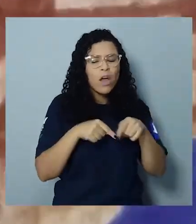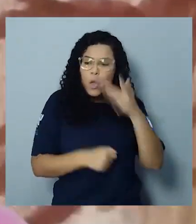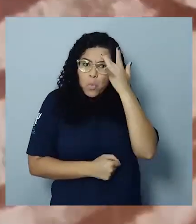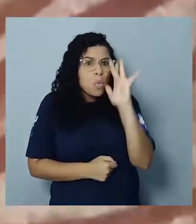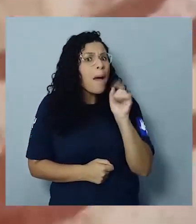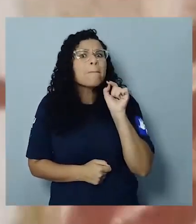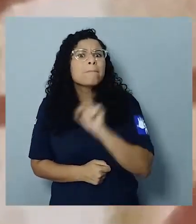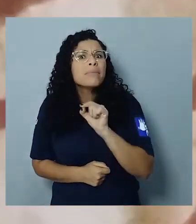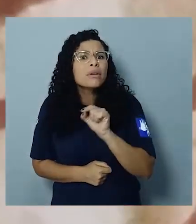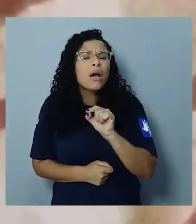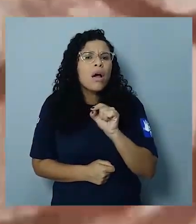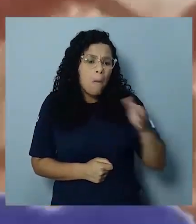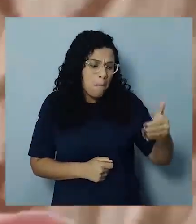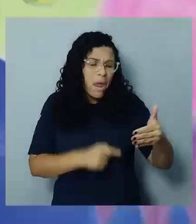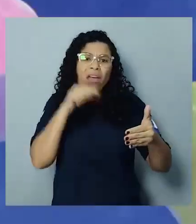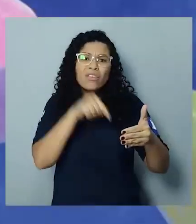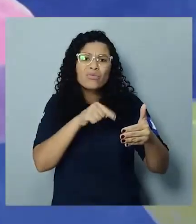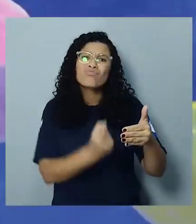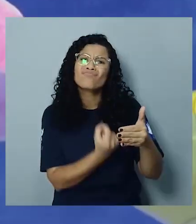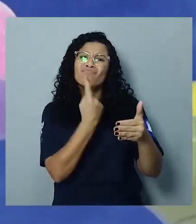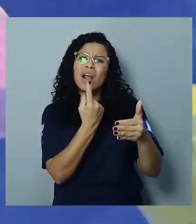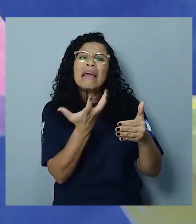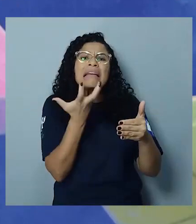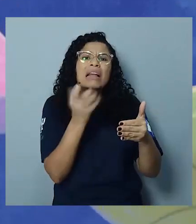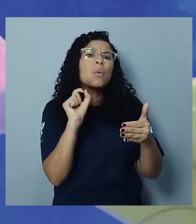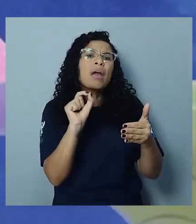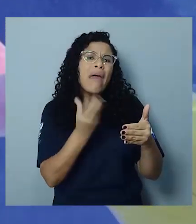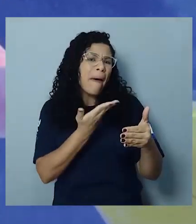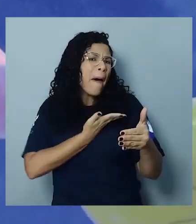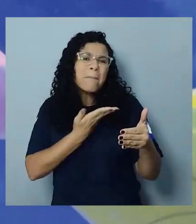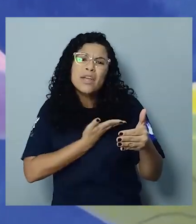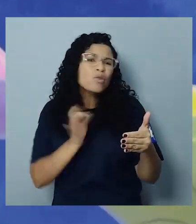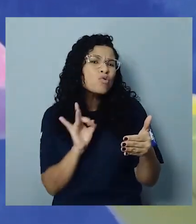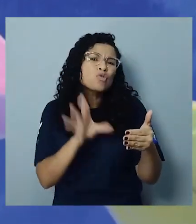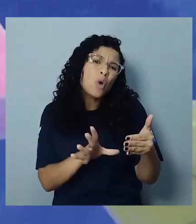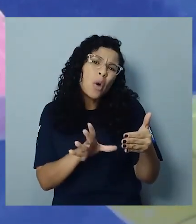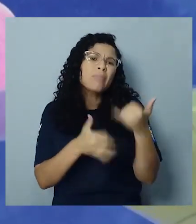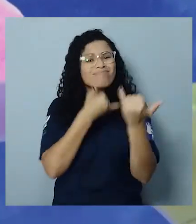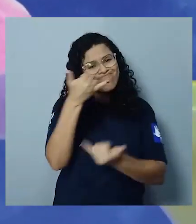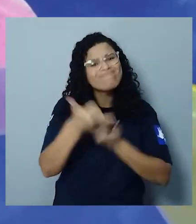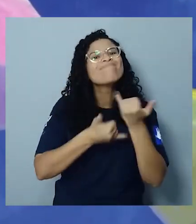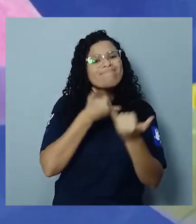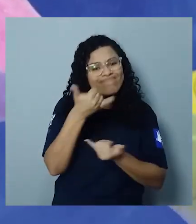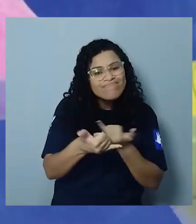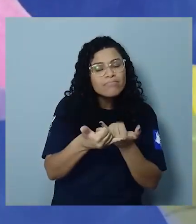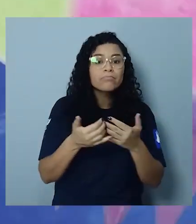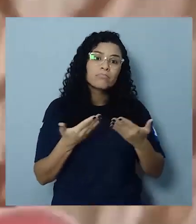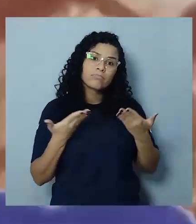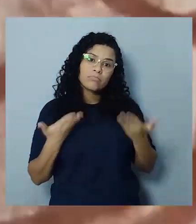não sabia ela que aquele peixe tão estranho só queria uma amiga para brincar um